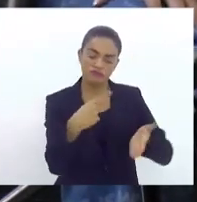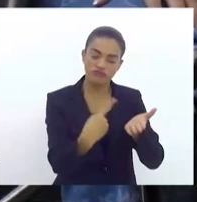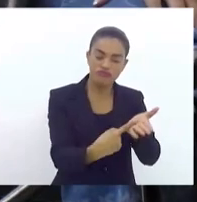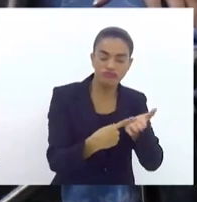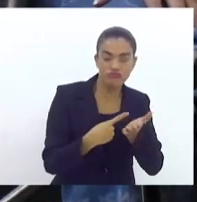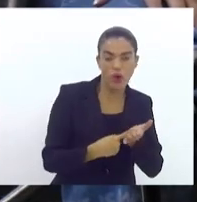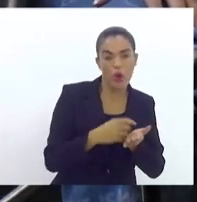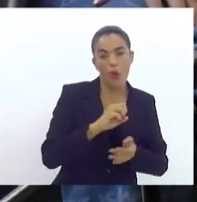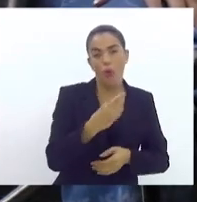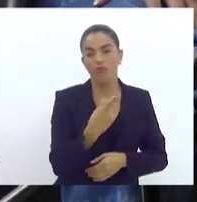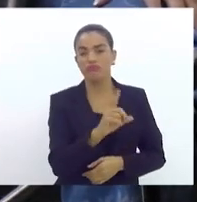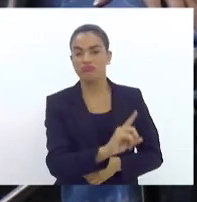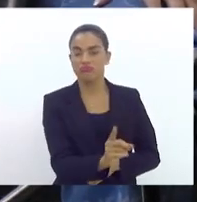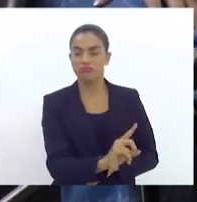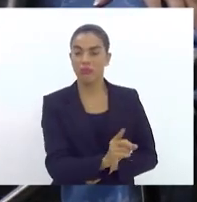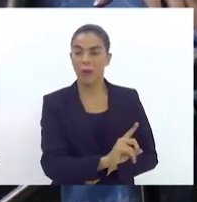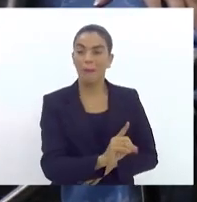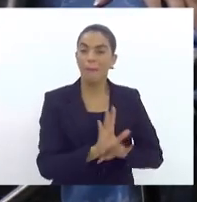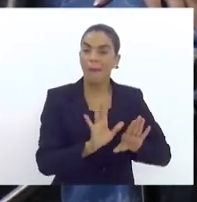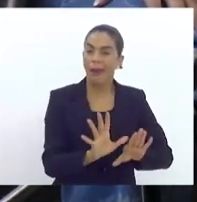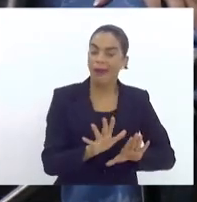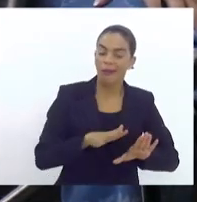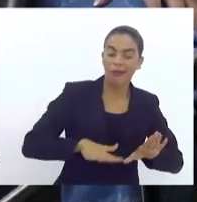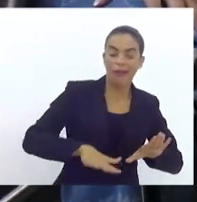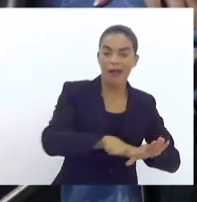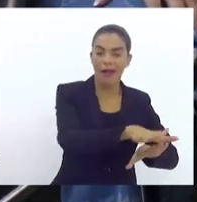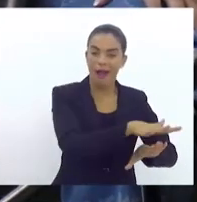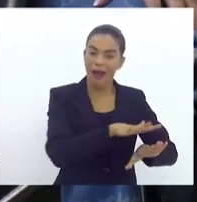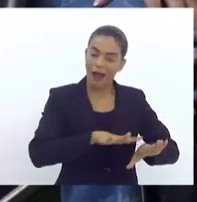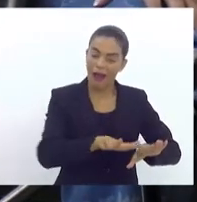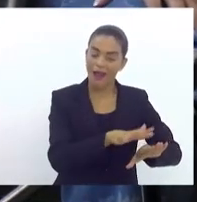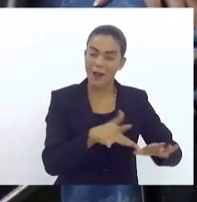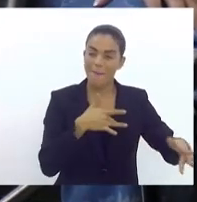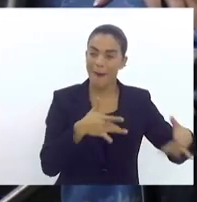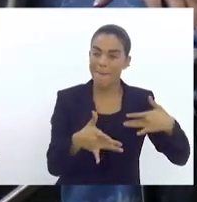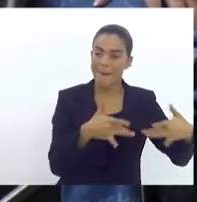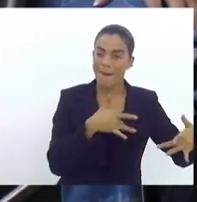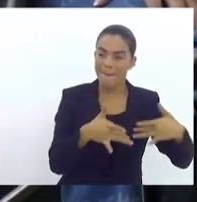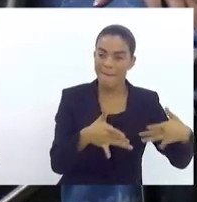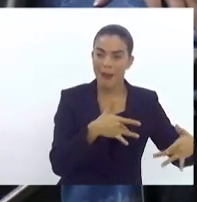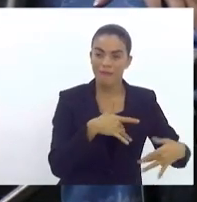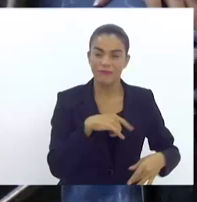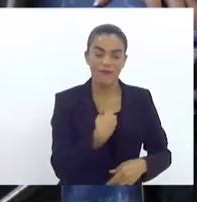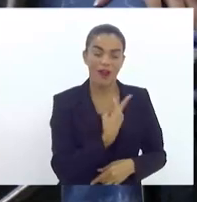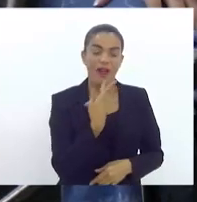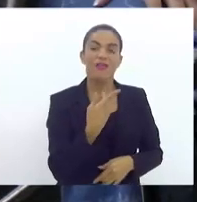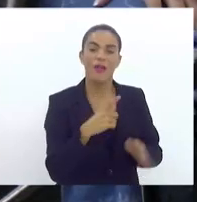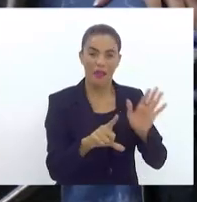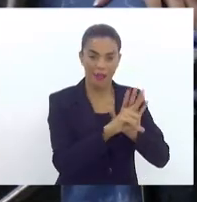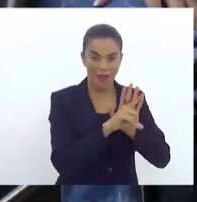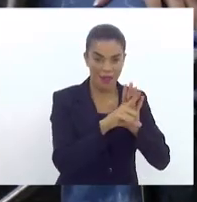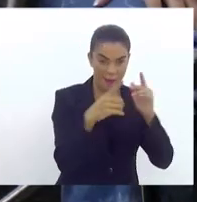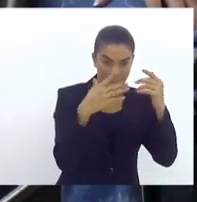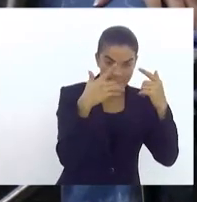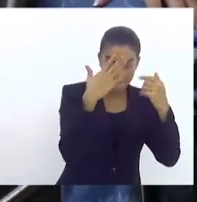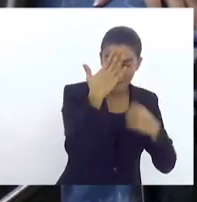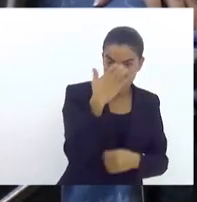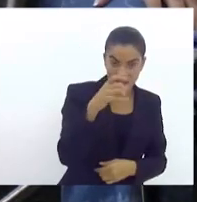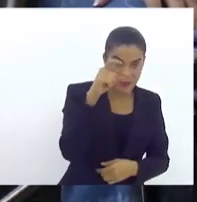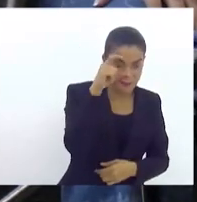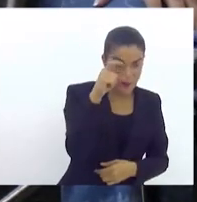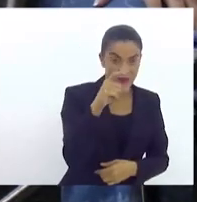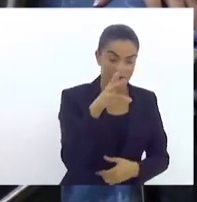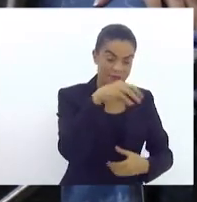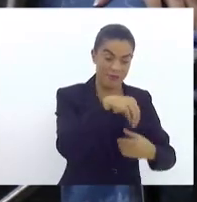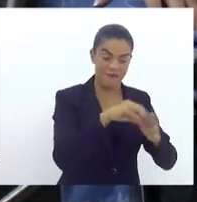ou não mas dentro daquela área afetiva nós estamos falando de Lei Maria da Penha Então dentro da família